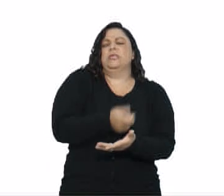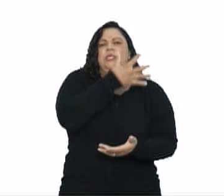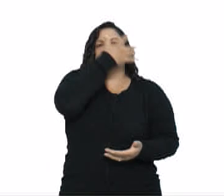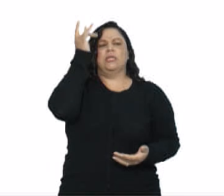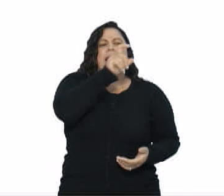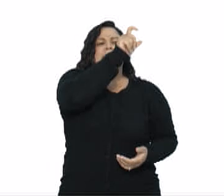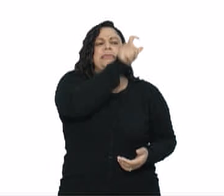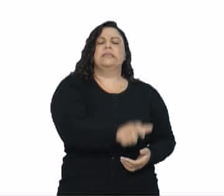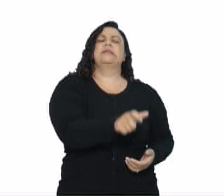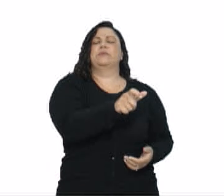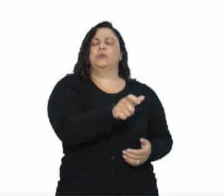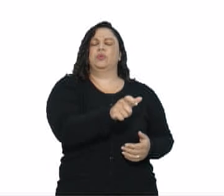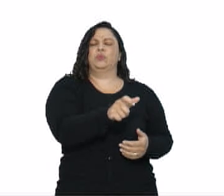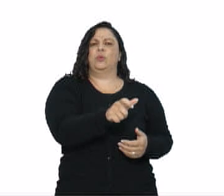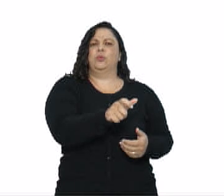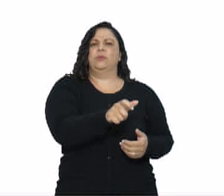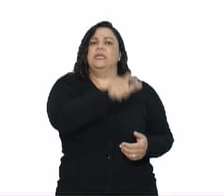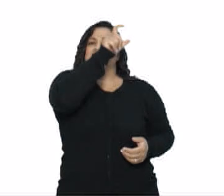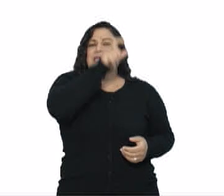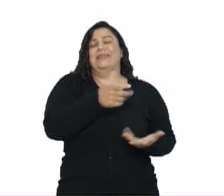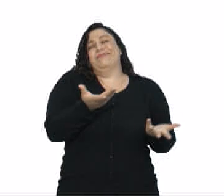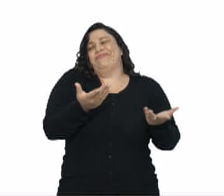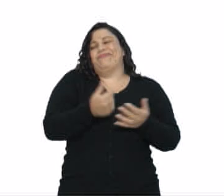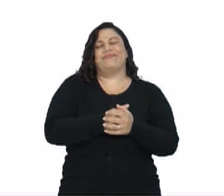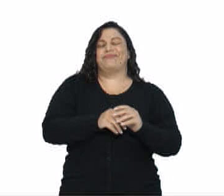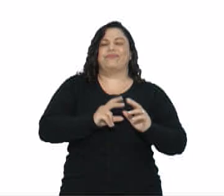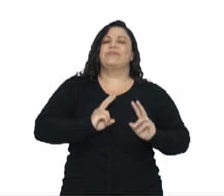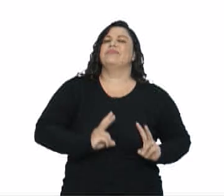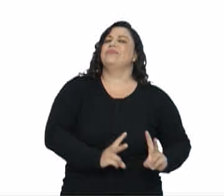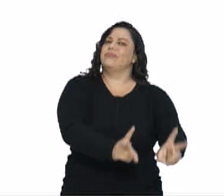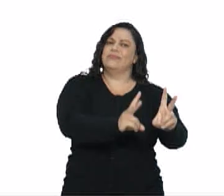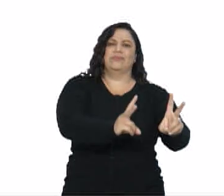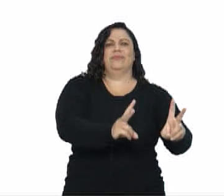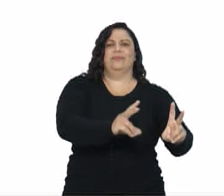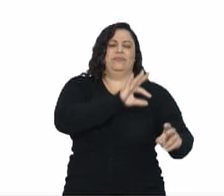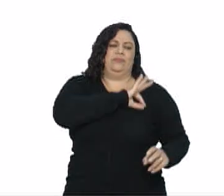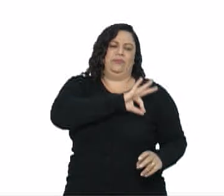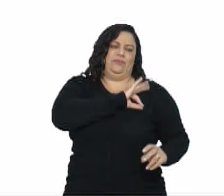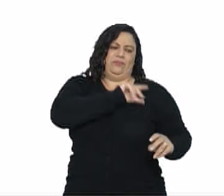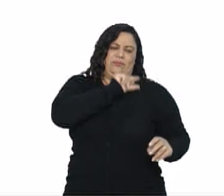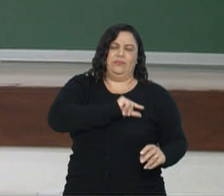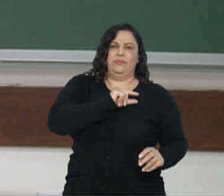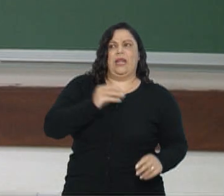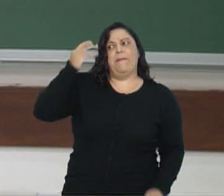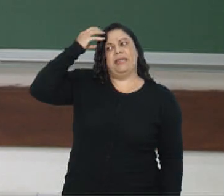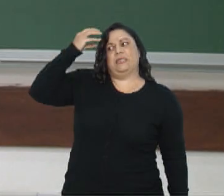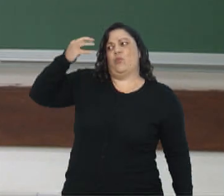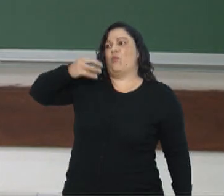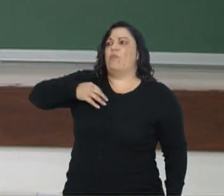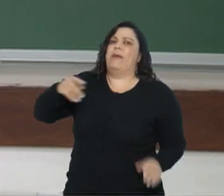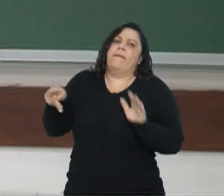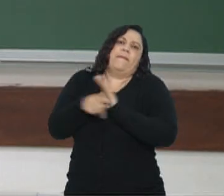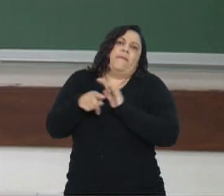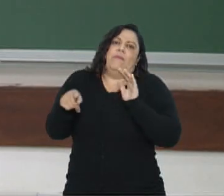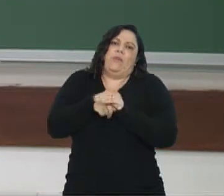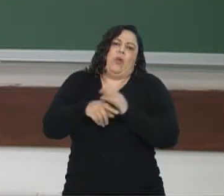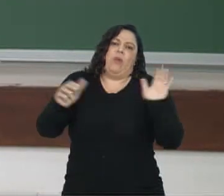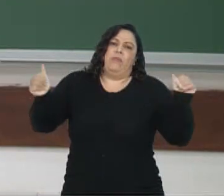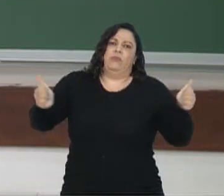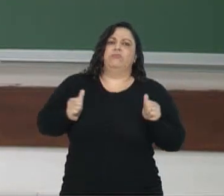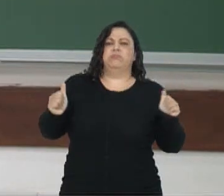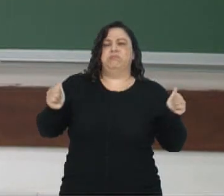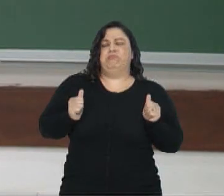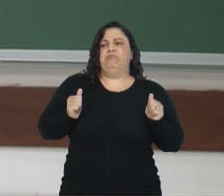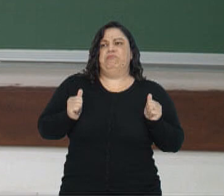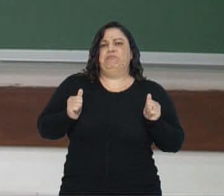progrediriam, esses ficariam com o salário muito baixo mesmo. Tá. Mas isso ocorreria por culpa dele, ele que ficou acomodado, que não